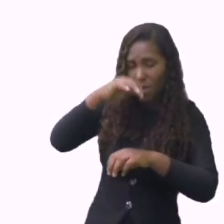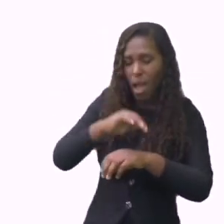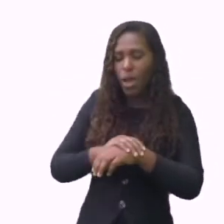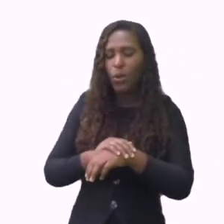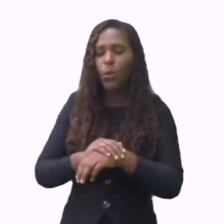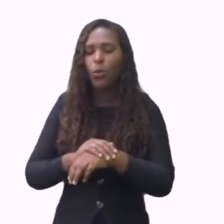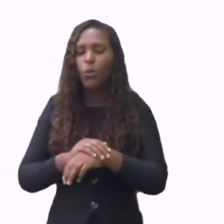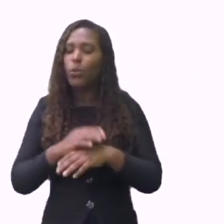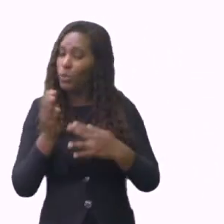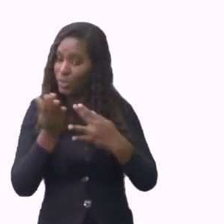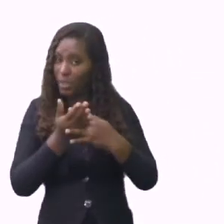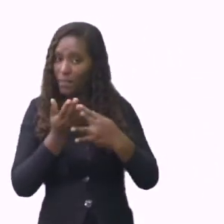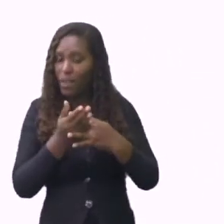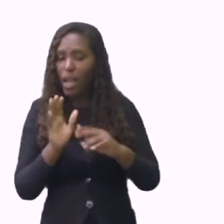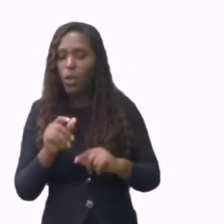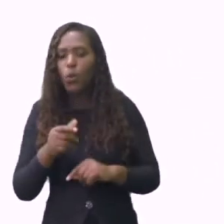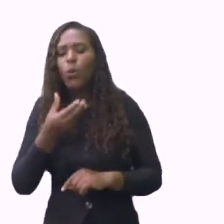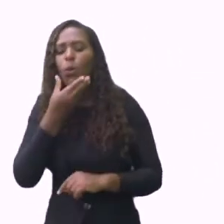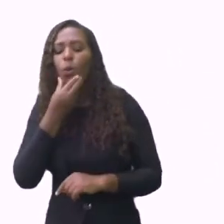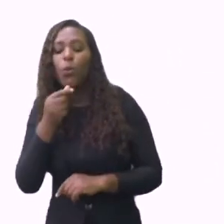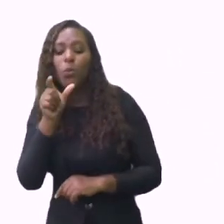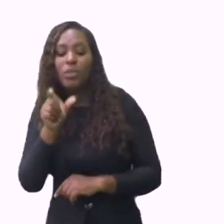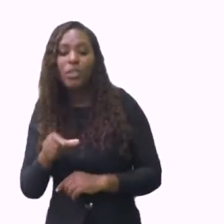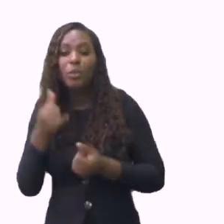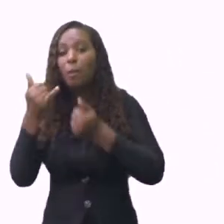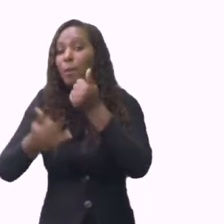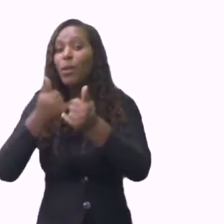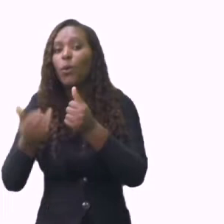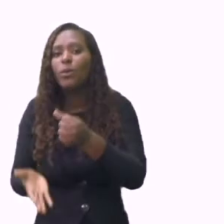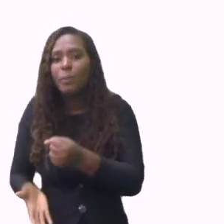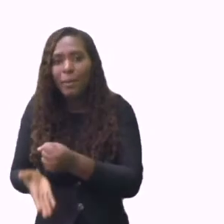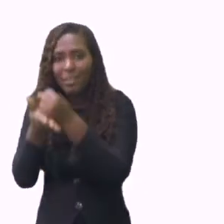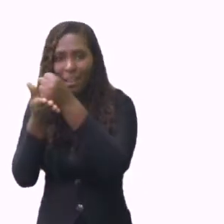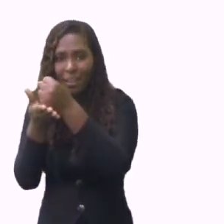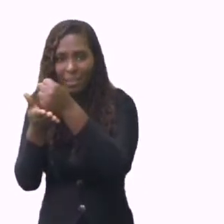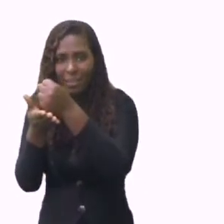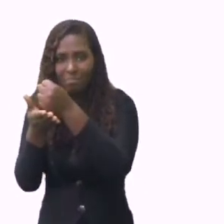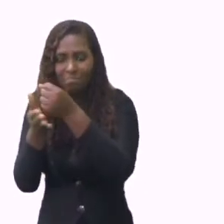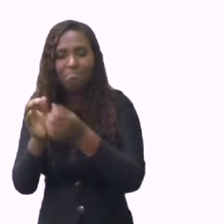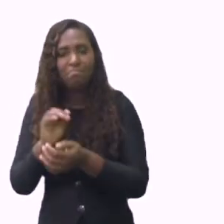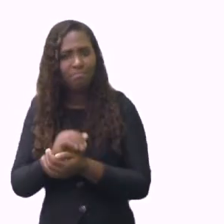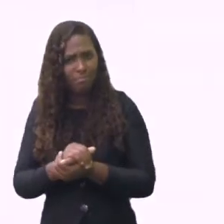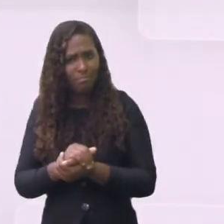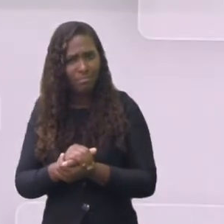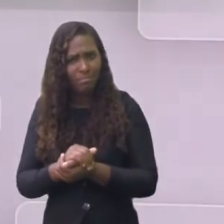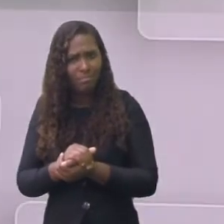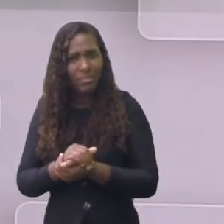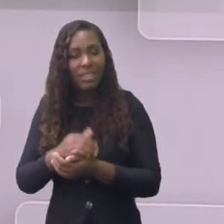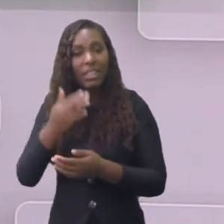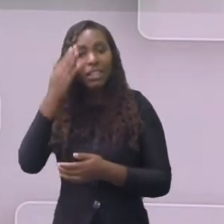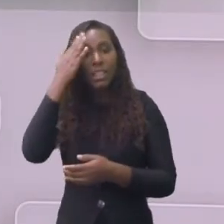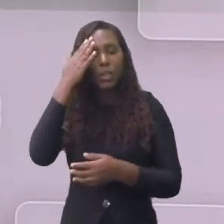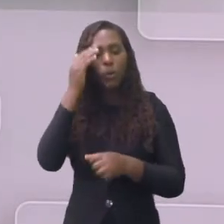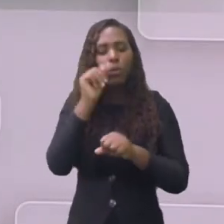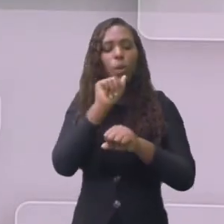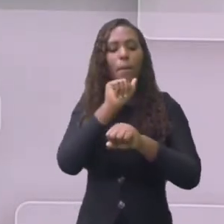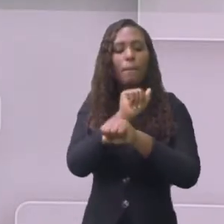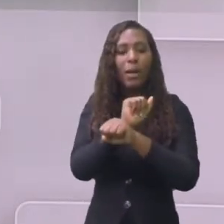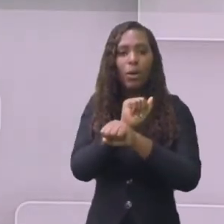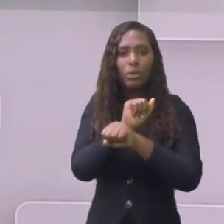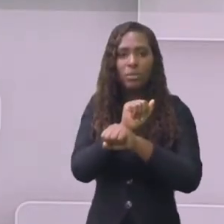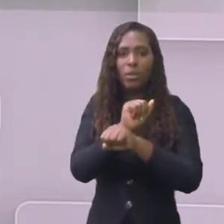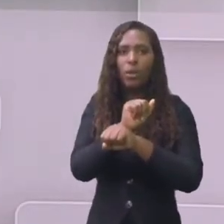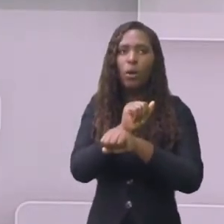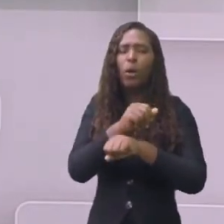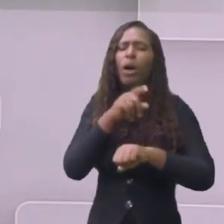O uso da pontuação, ela é extremamente importante para que aquela frase, aquele texto não perca